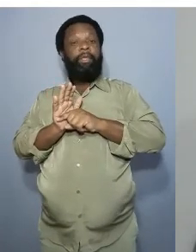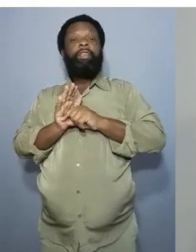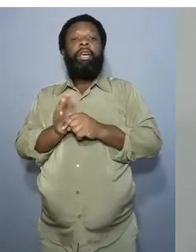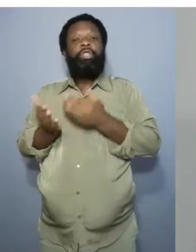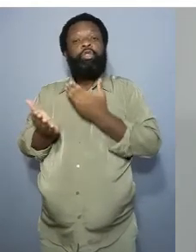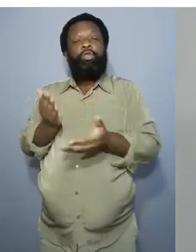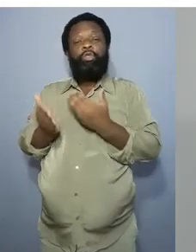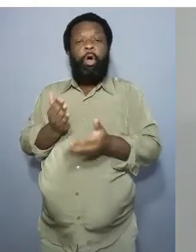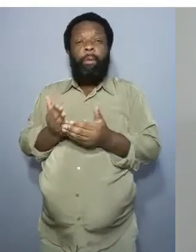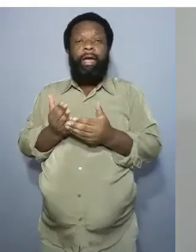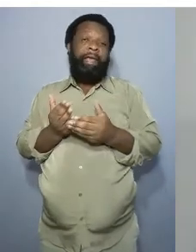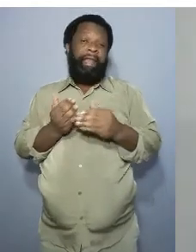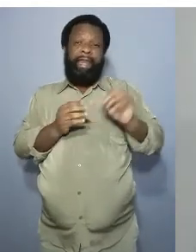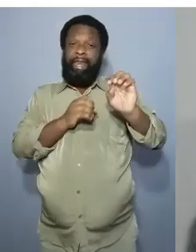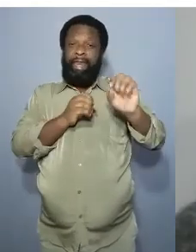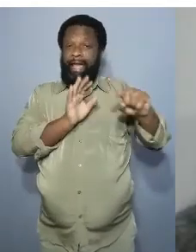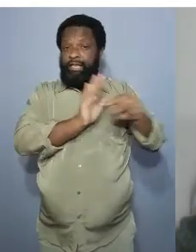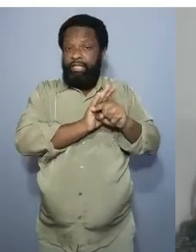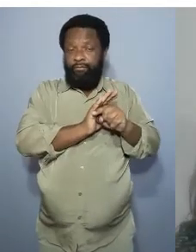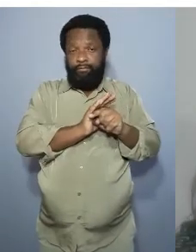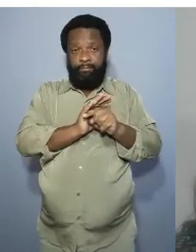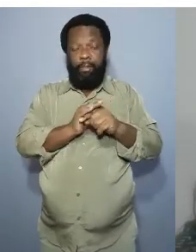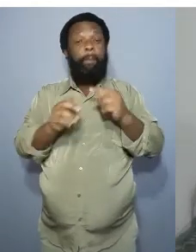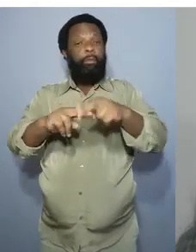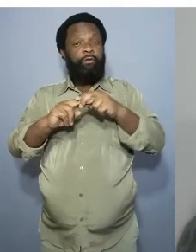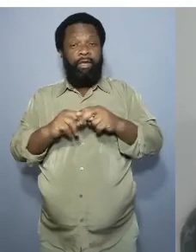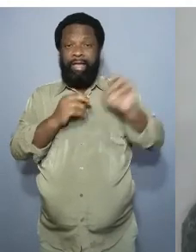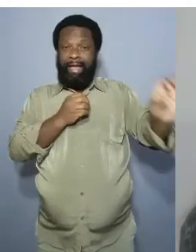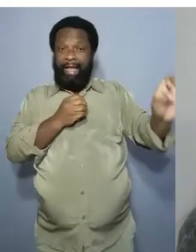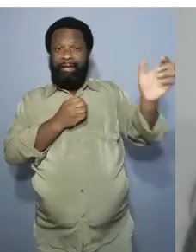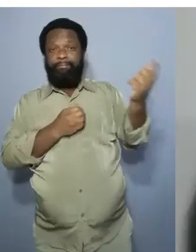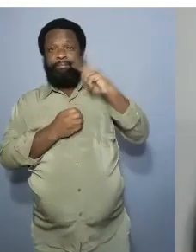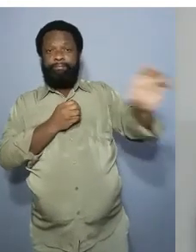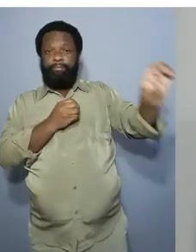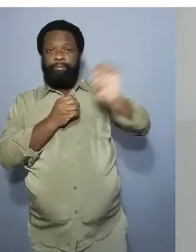E nós ficamos com um excesso de cargas negativas em relação ao número de prótons. Por isso que quem